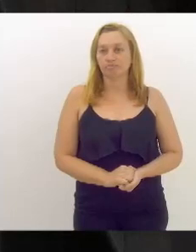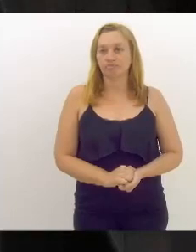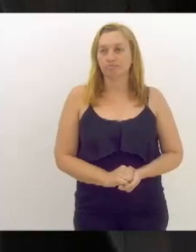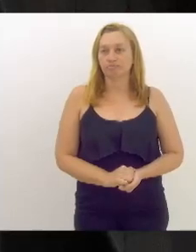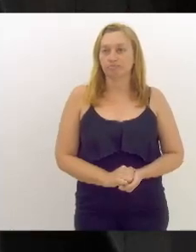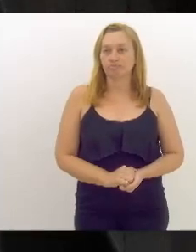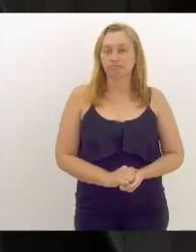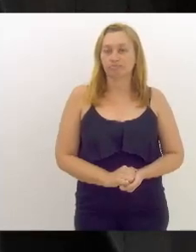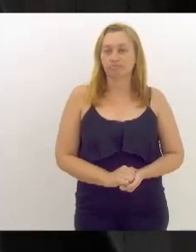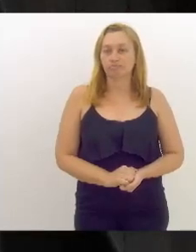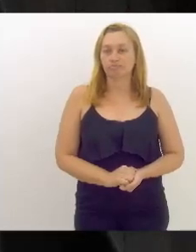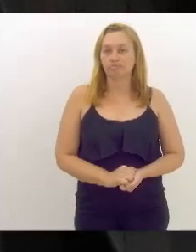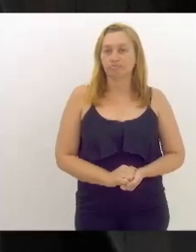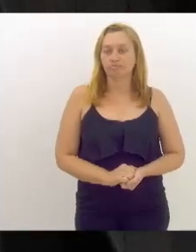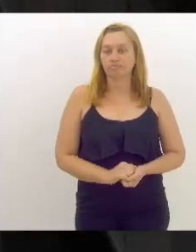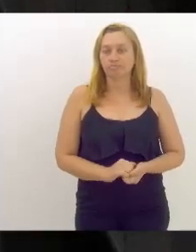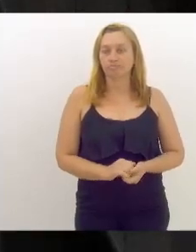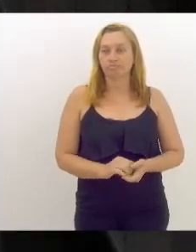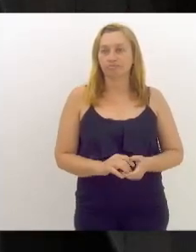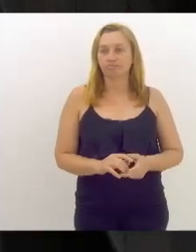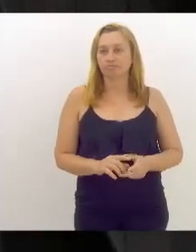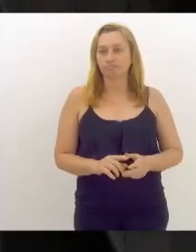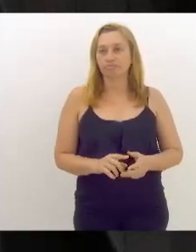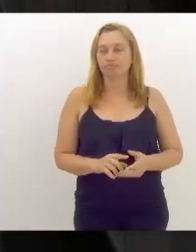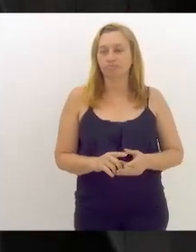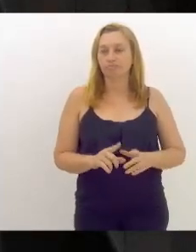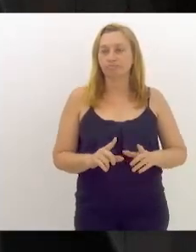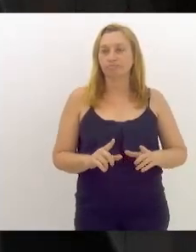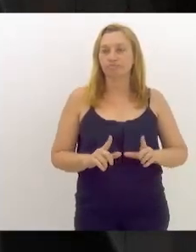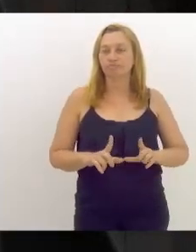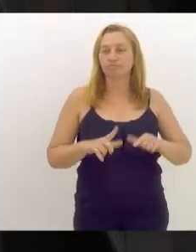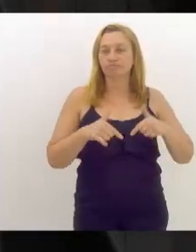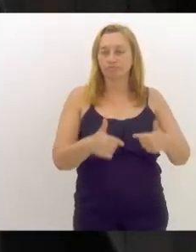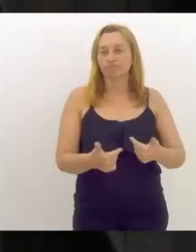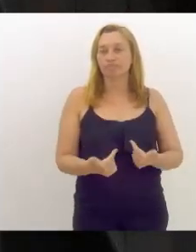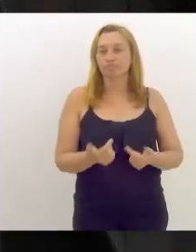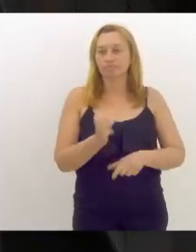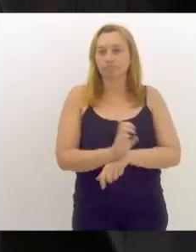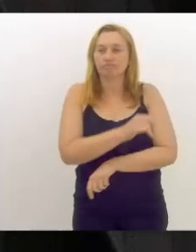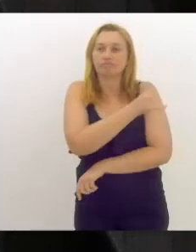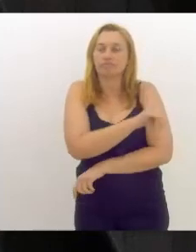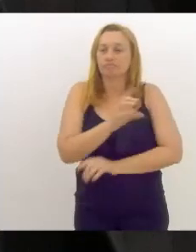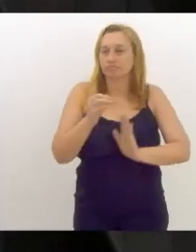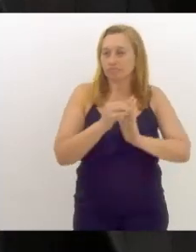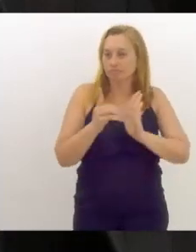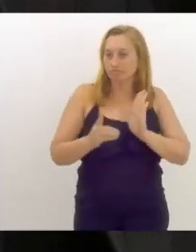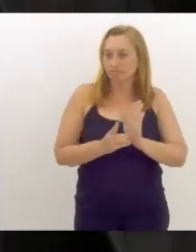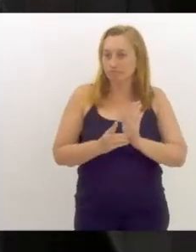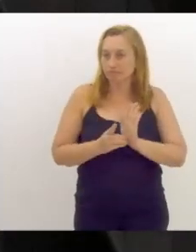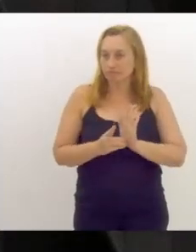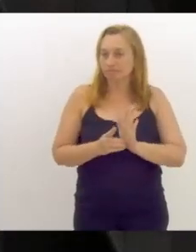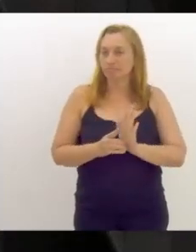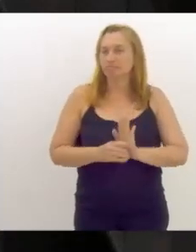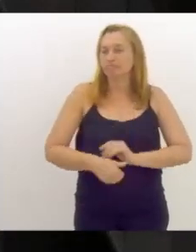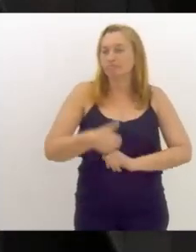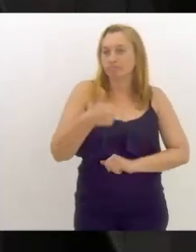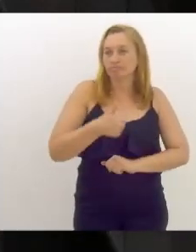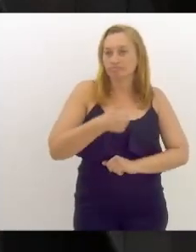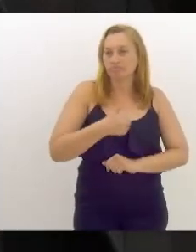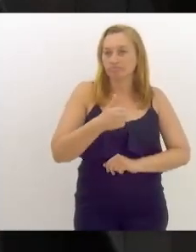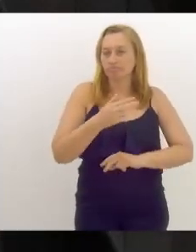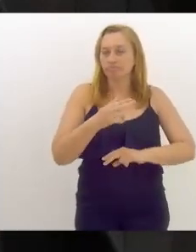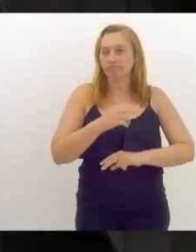aplicada no estado do Rio de Janeiro. Por decreto, passou a vigorar a alíquota a partir de 1º de